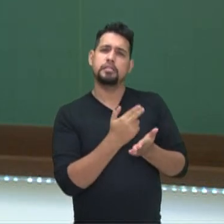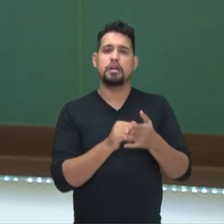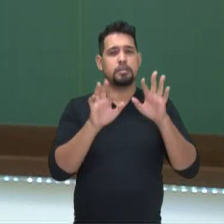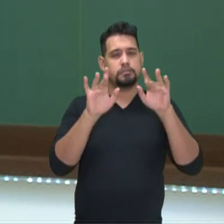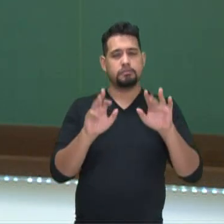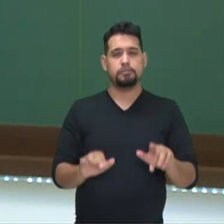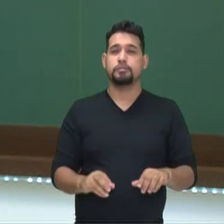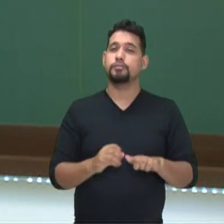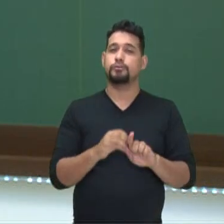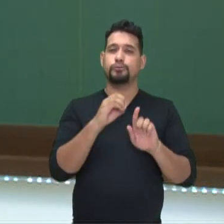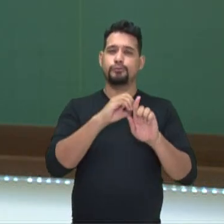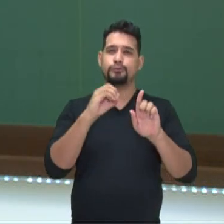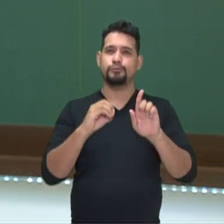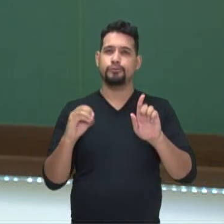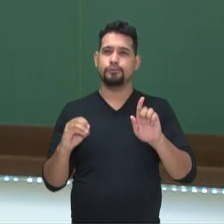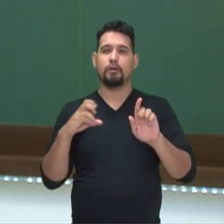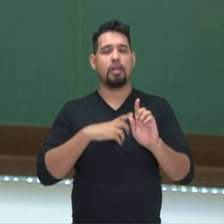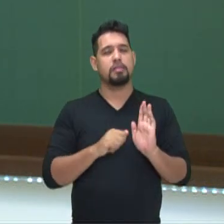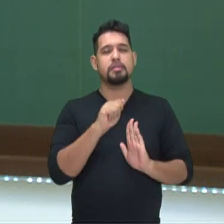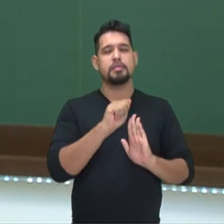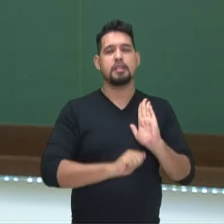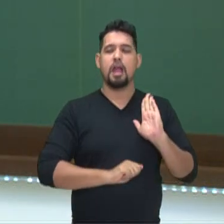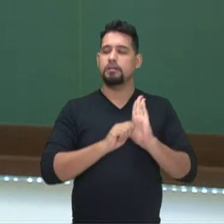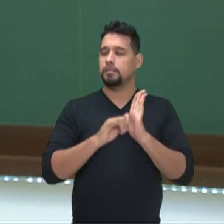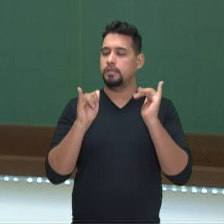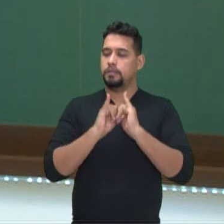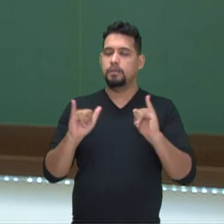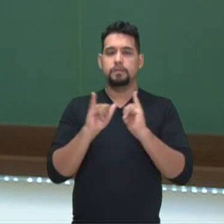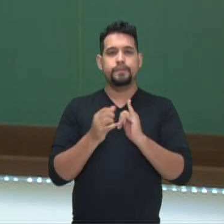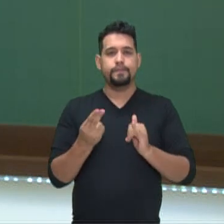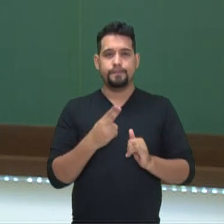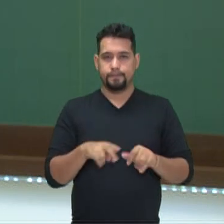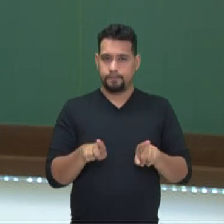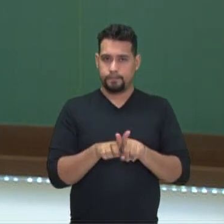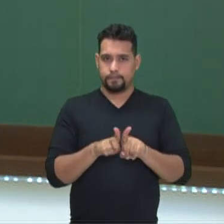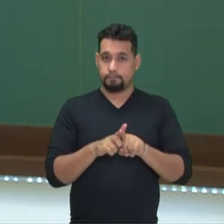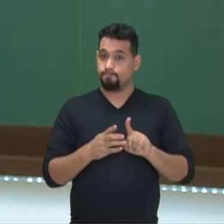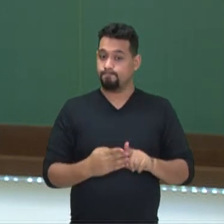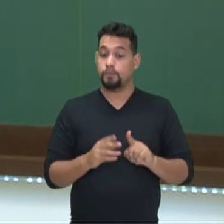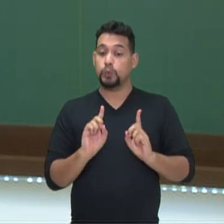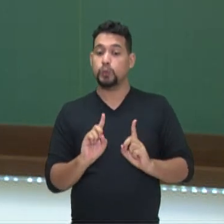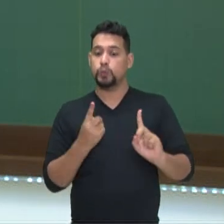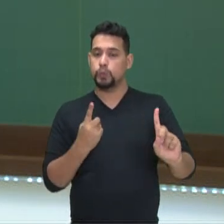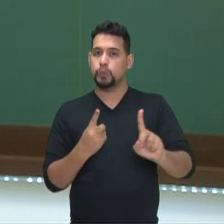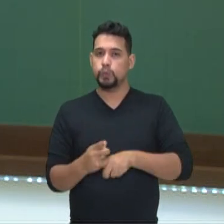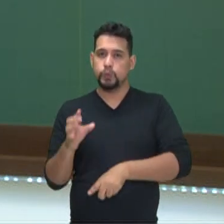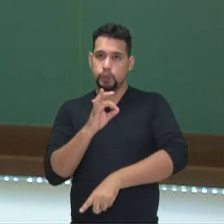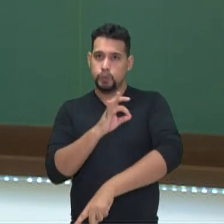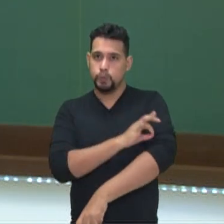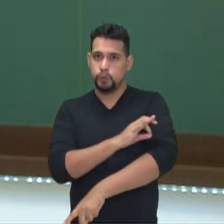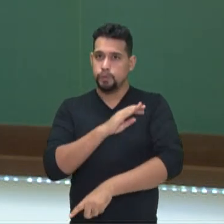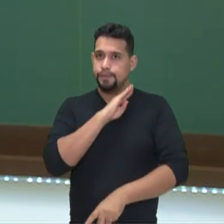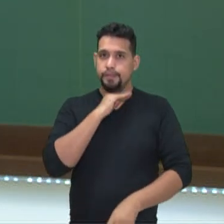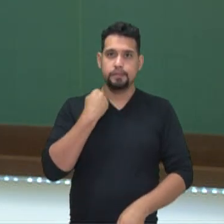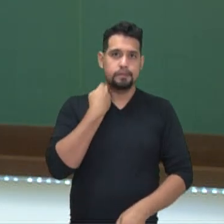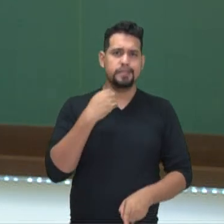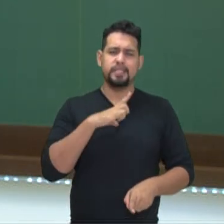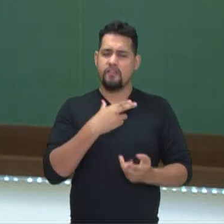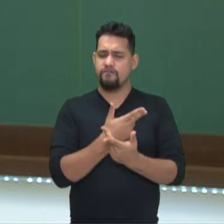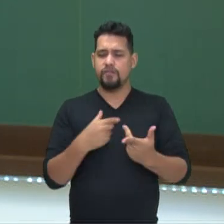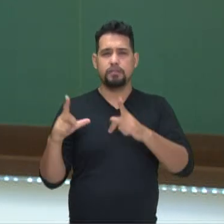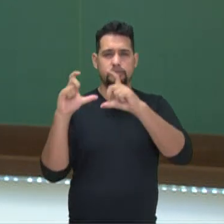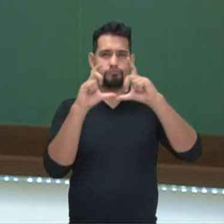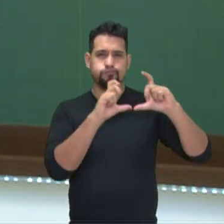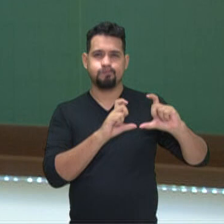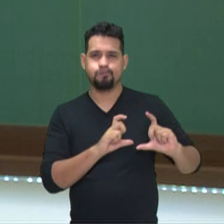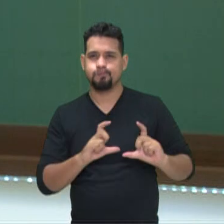lá no Google texto publicitário ou publicidade de campanha contra a dengue, vocês vão ver que apresentam-se ali várias imagens